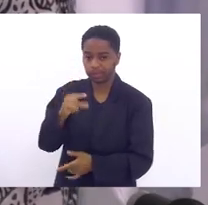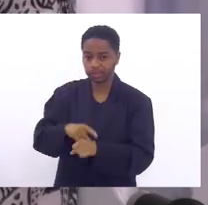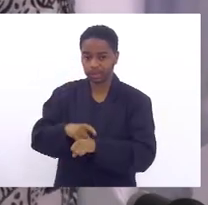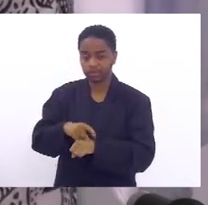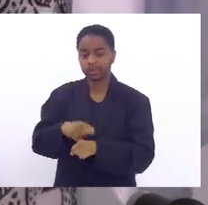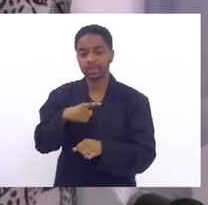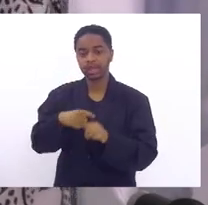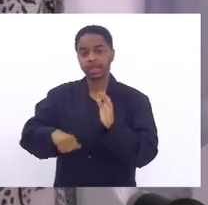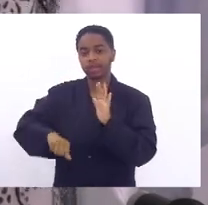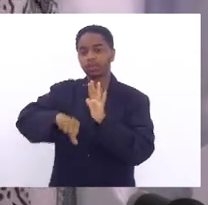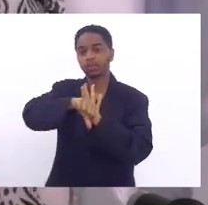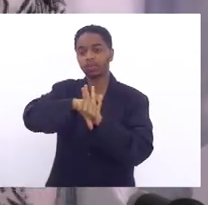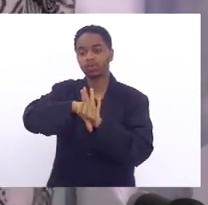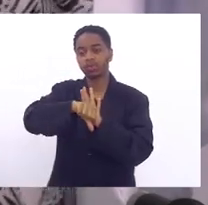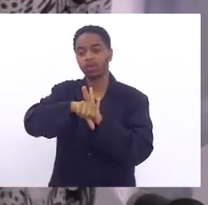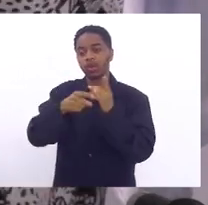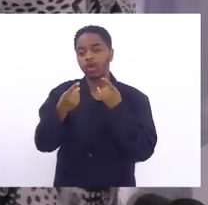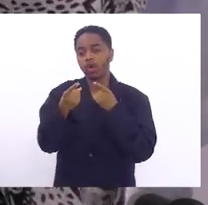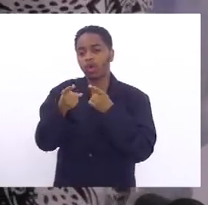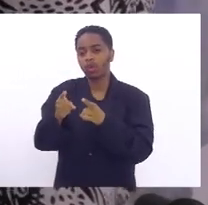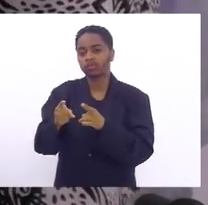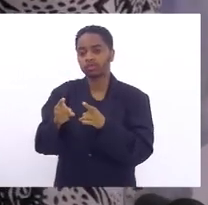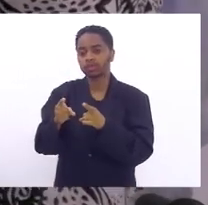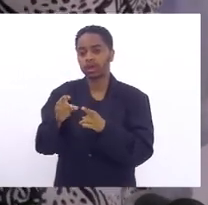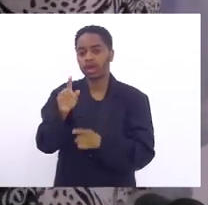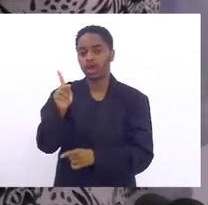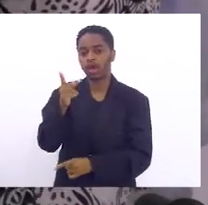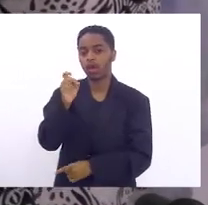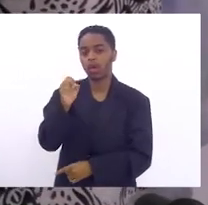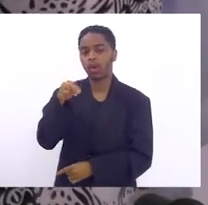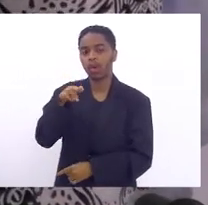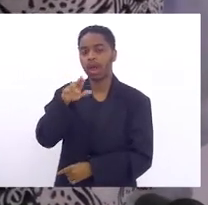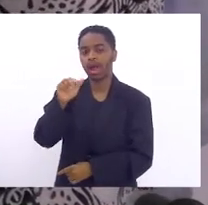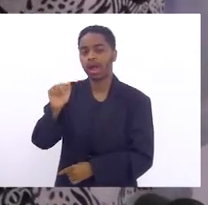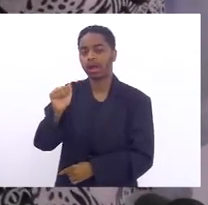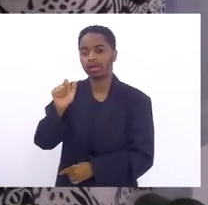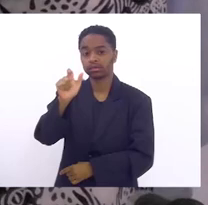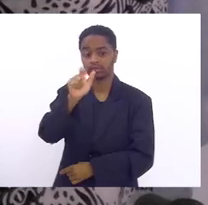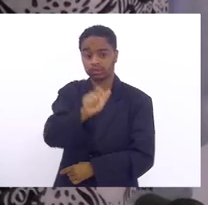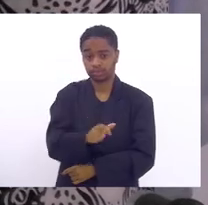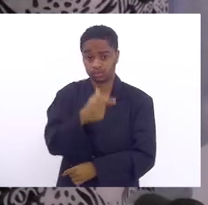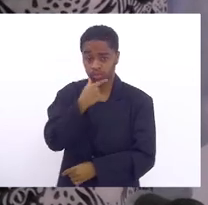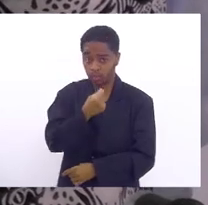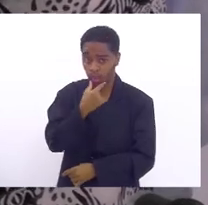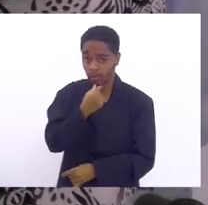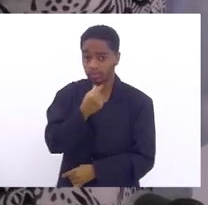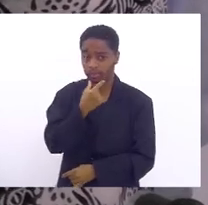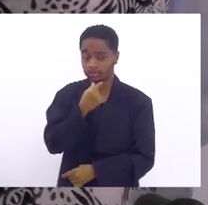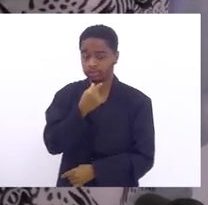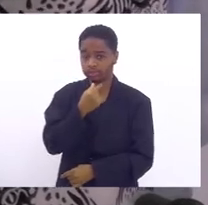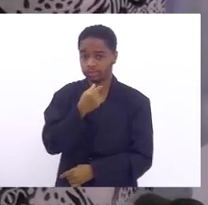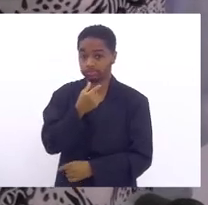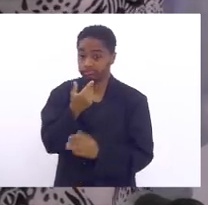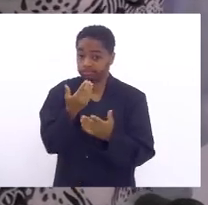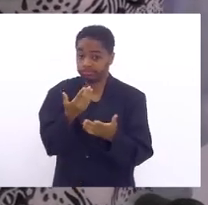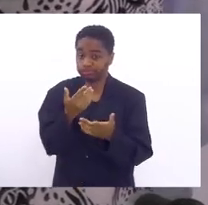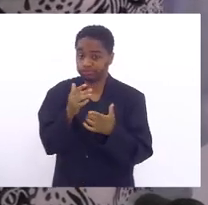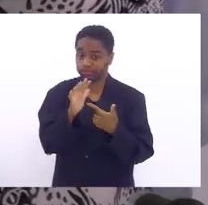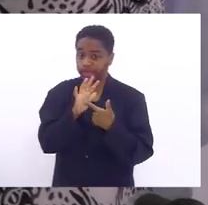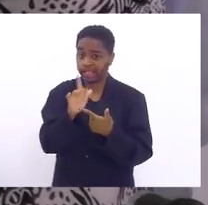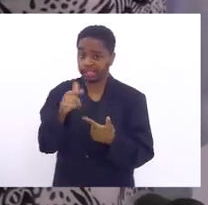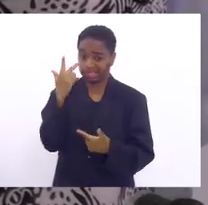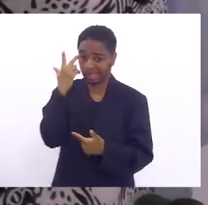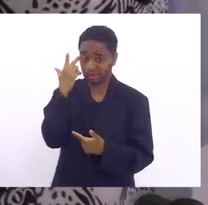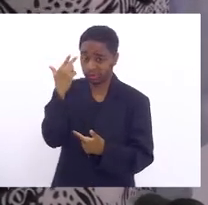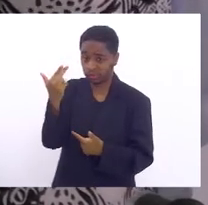crimes contra a honra do homem sendo né Eh naturalizado a ponto de